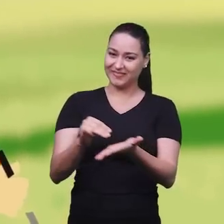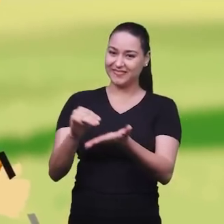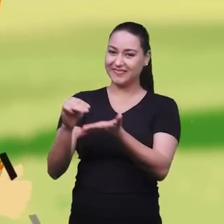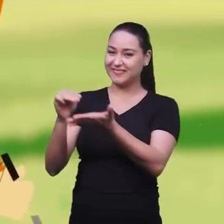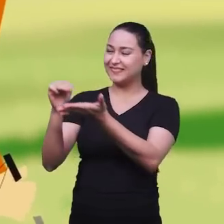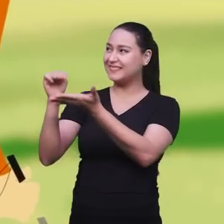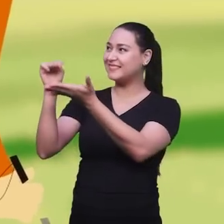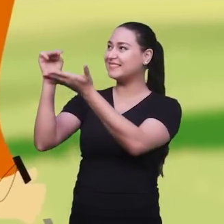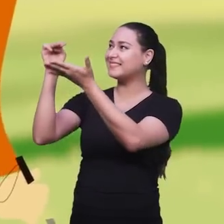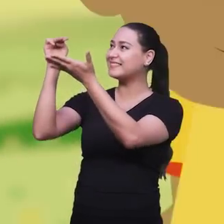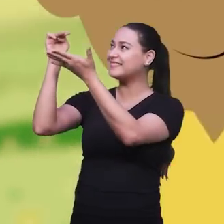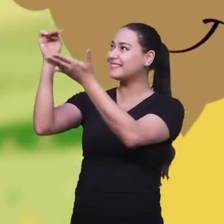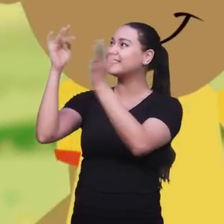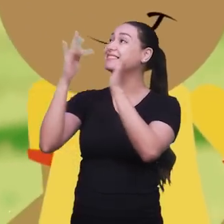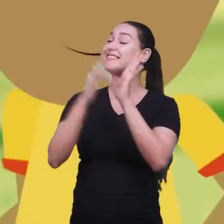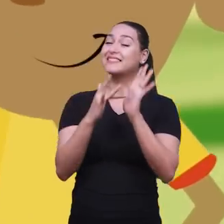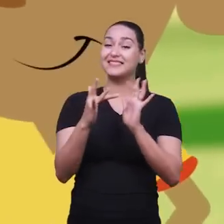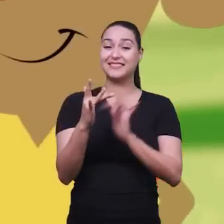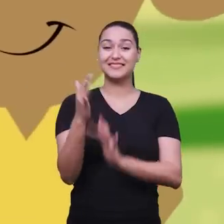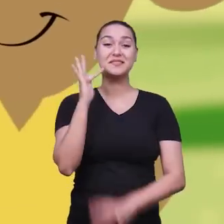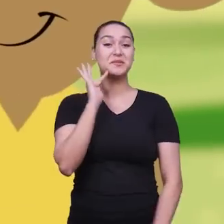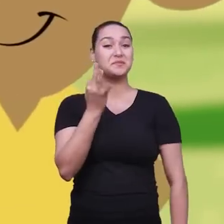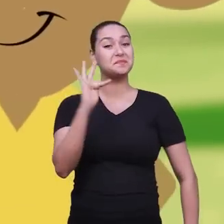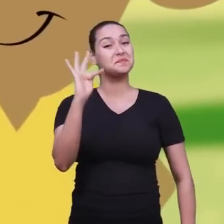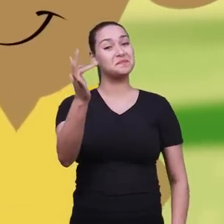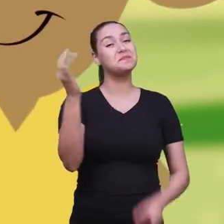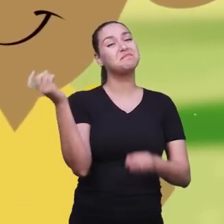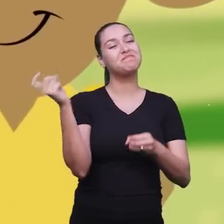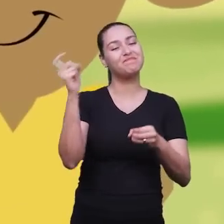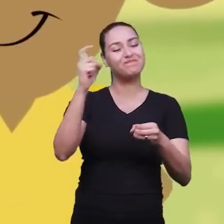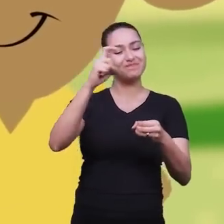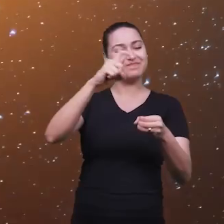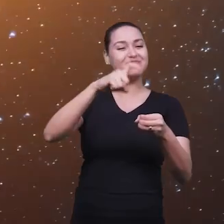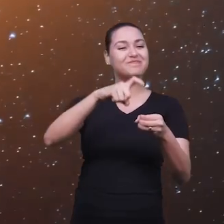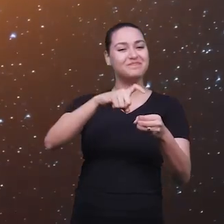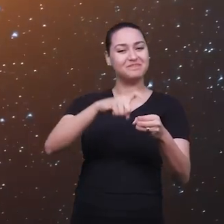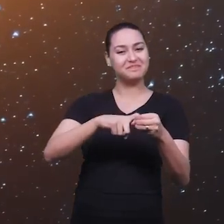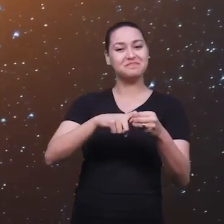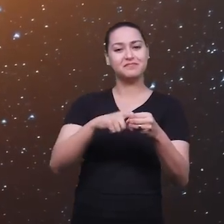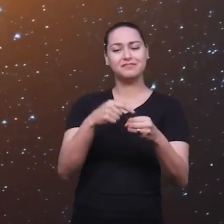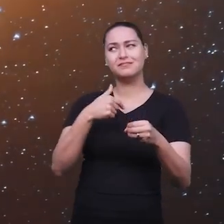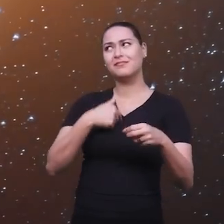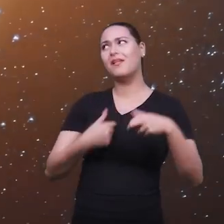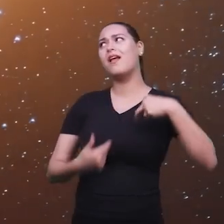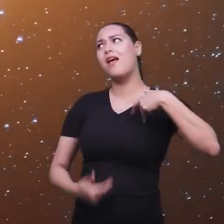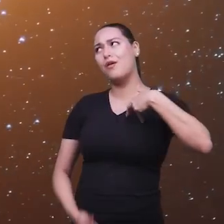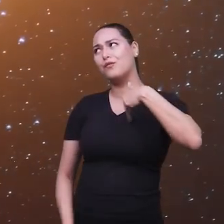Maranata, Jesus breve virá.